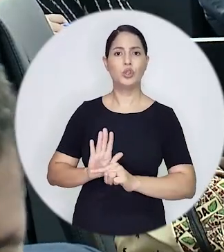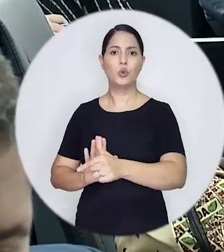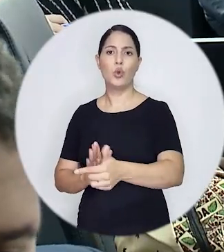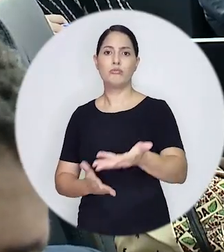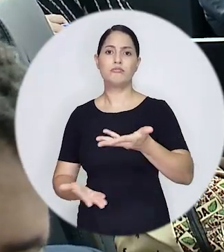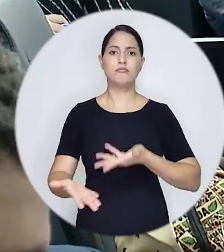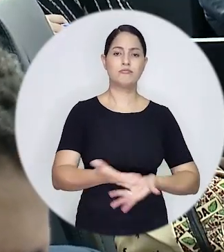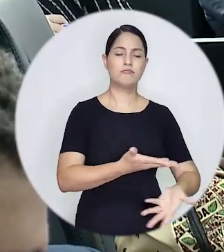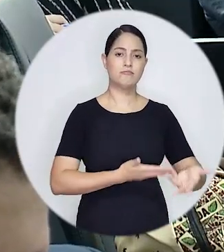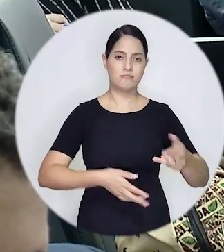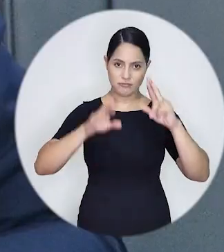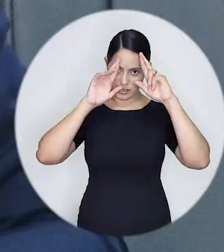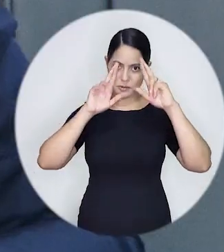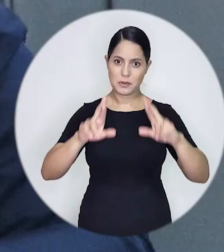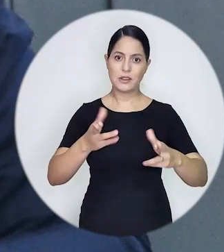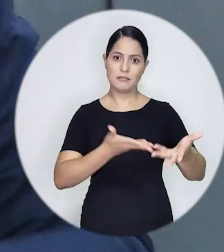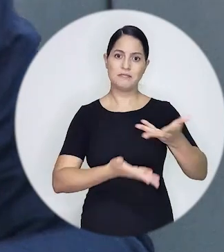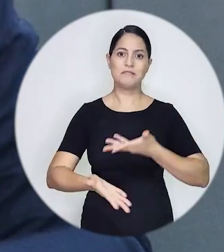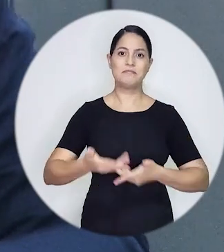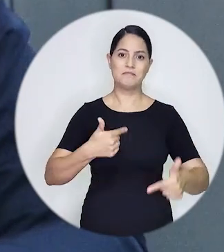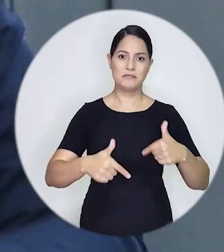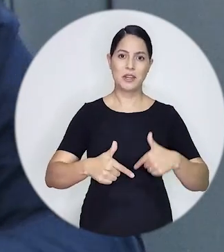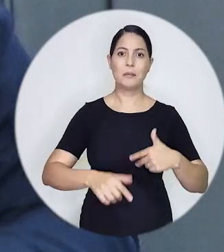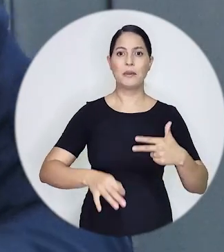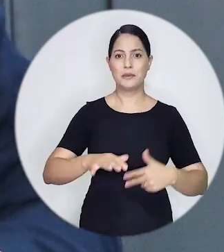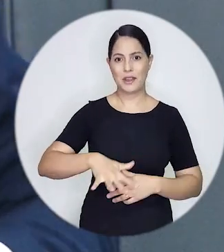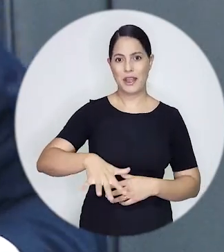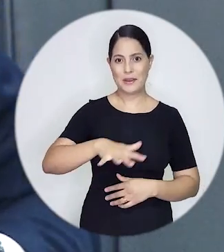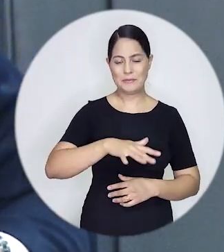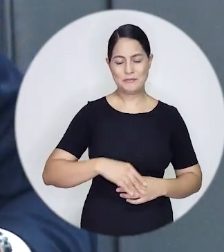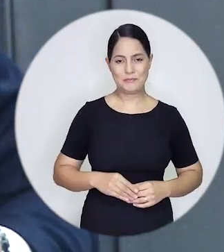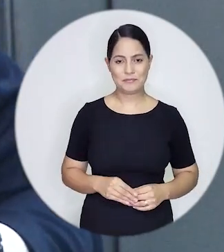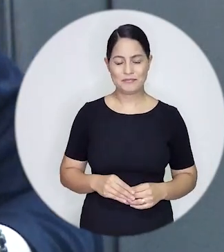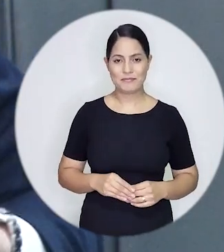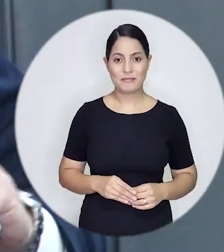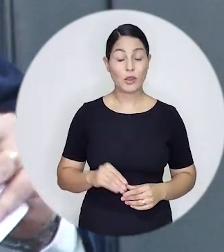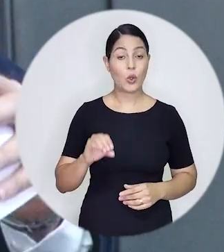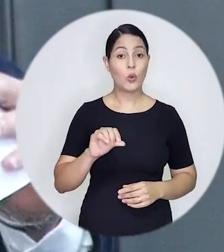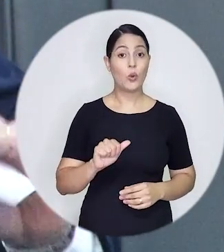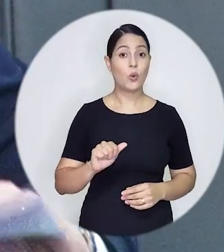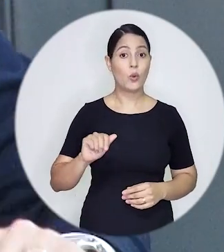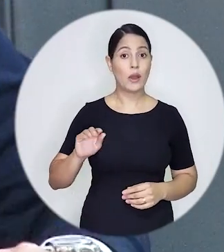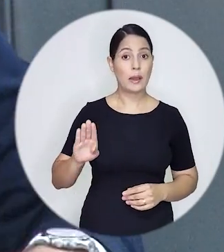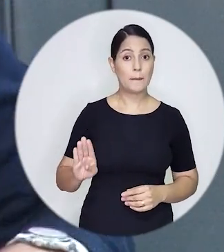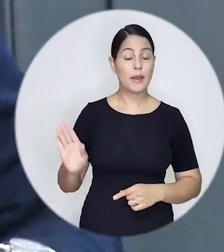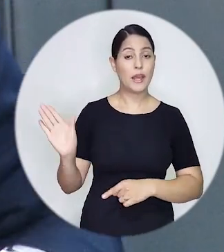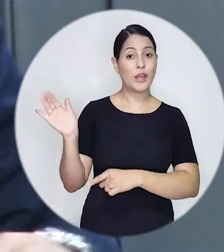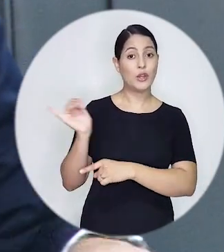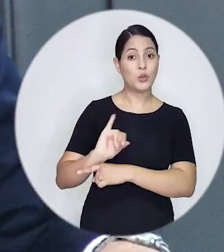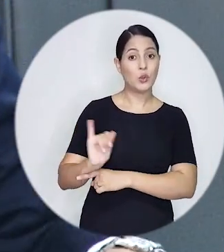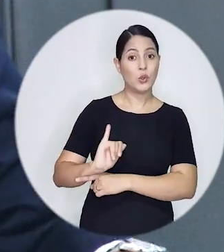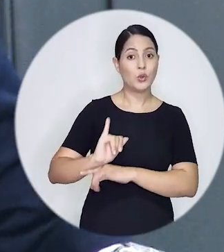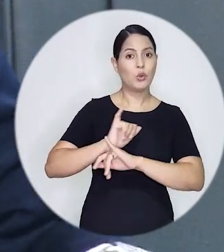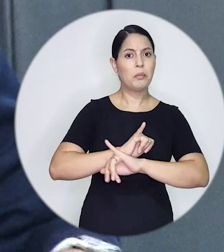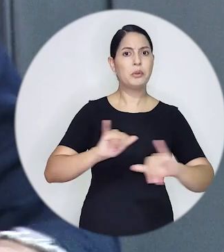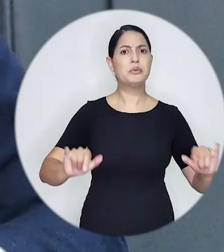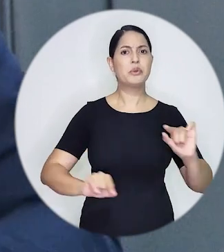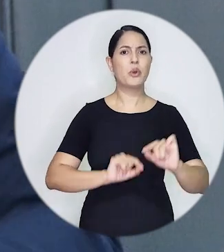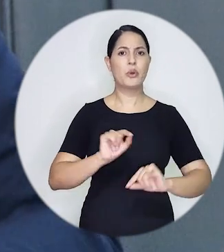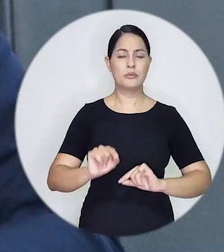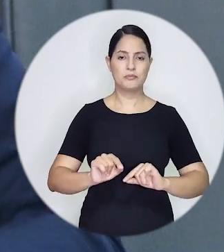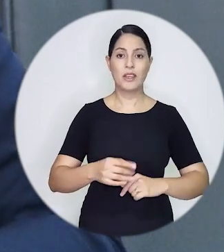parte da sociedade, portanto, há grande resistência ainda no Congresso Nacional, há grande resistência do poder